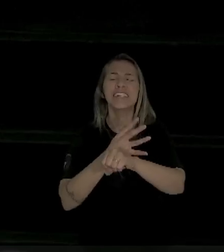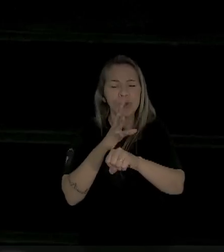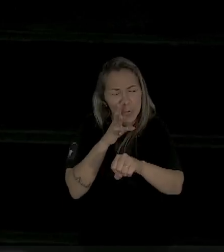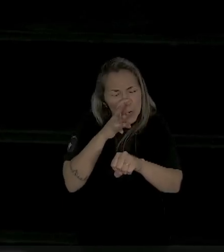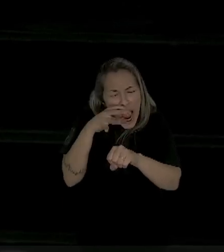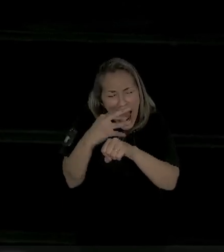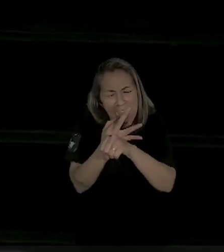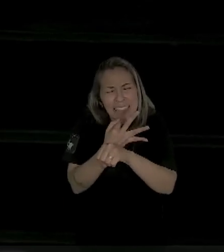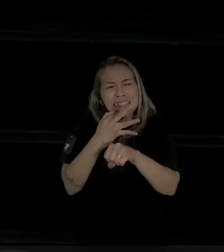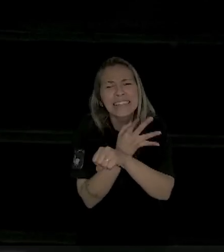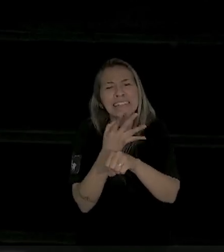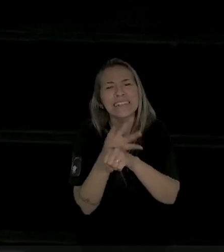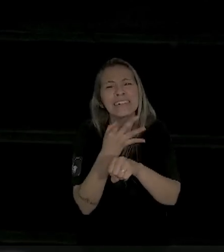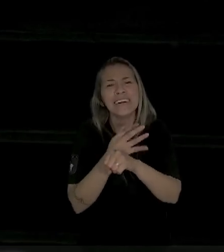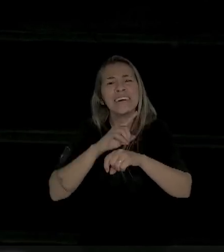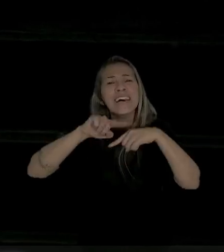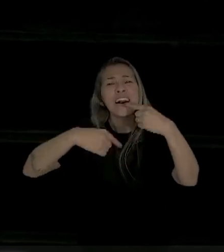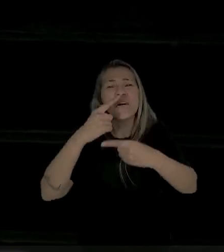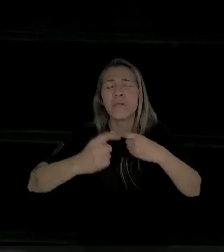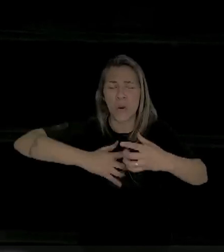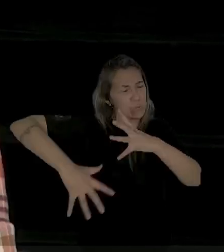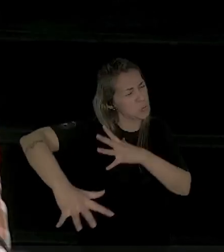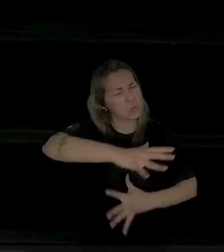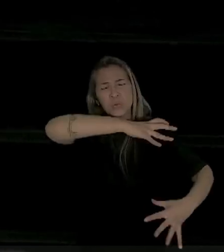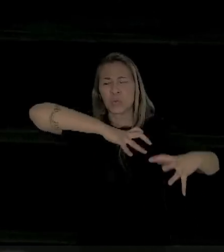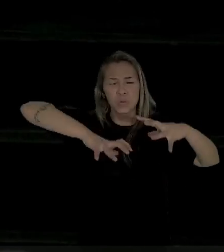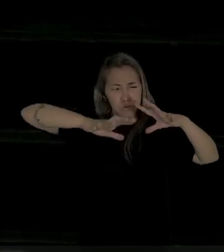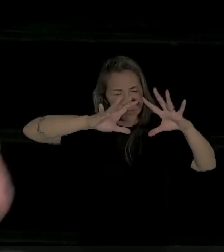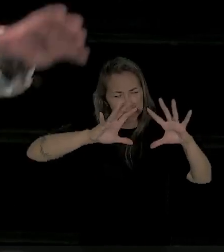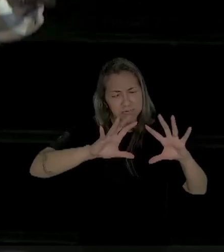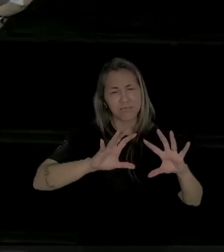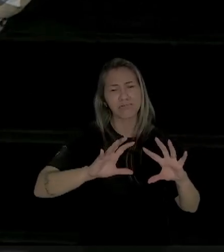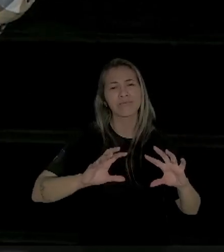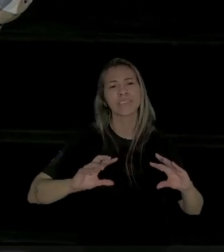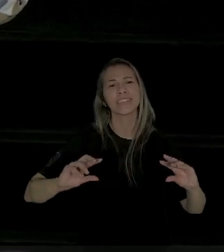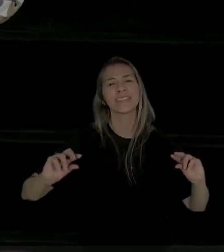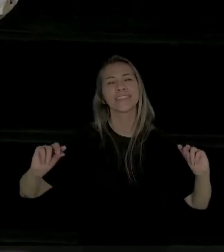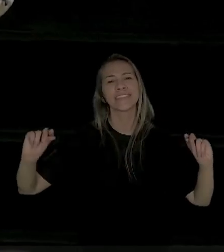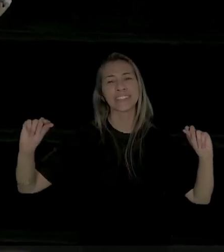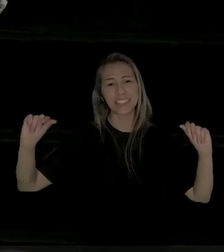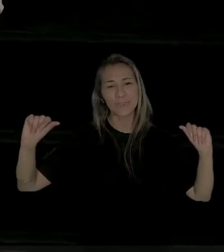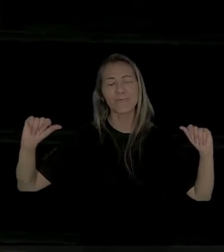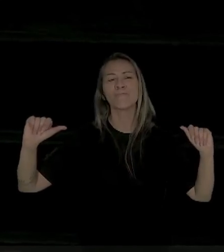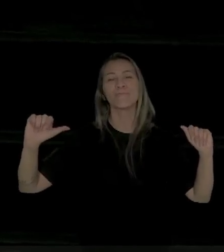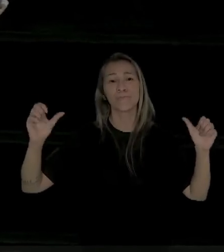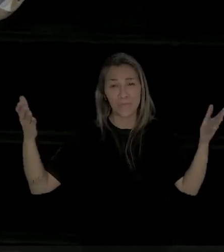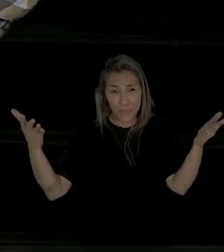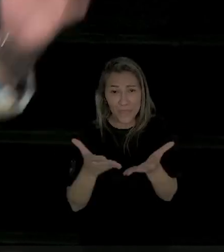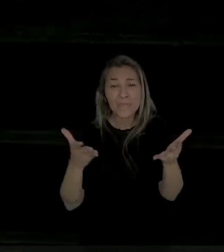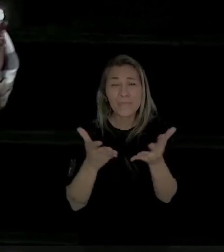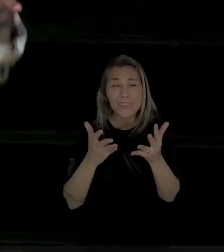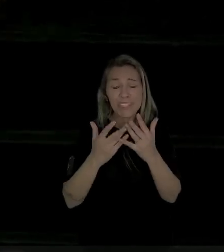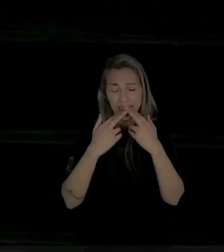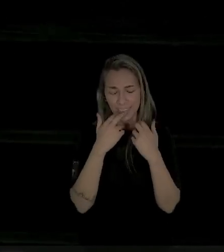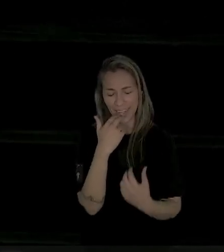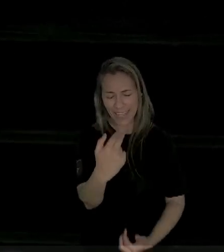Porque depois do vento, do terremoto e do fogo vem a brisa. E eu quero liberar essa palavra para a sua vida agora. Ora, bacana